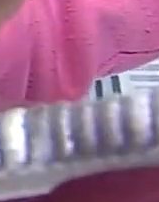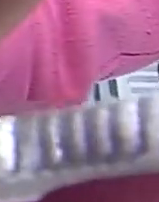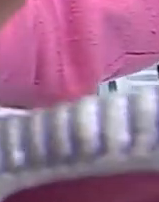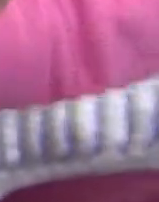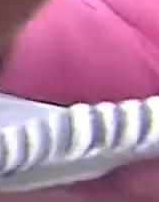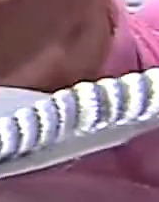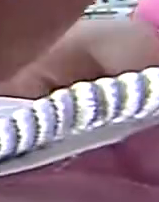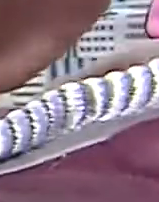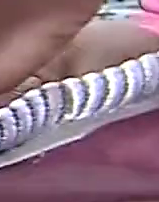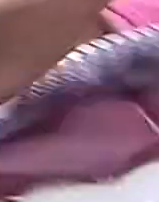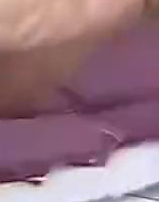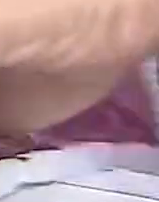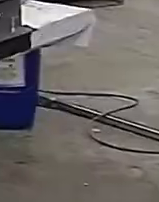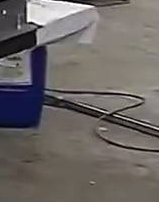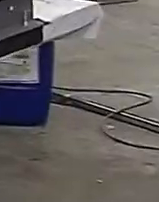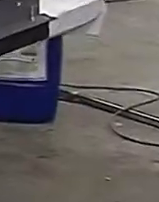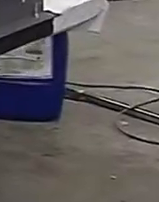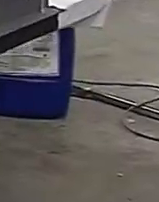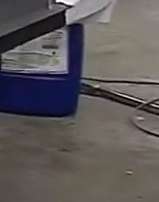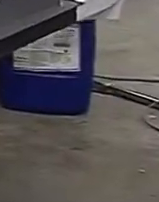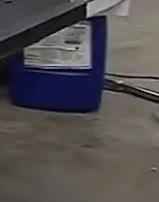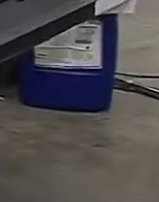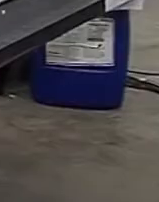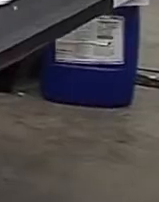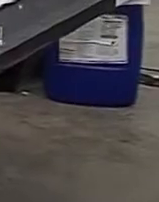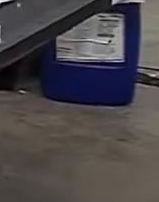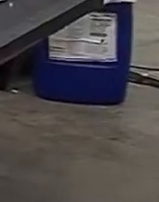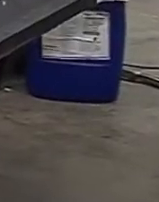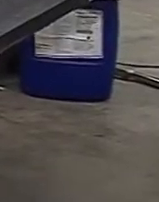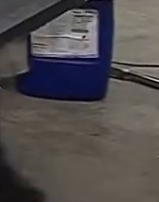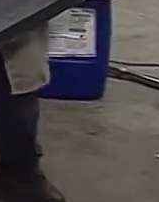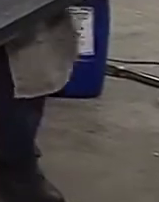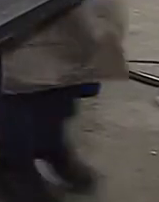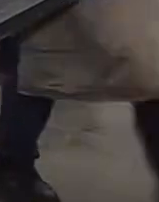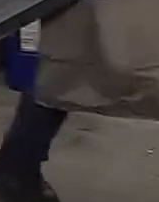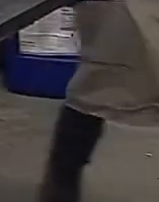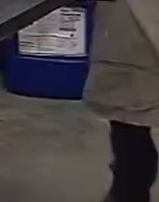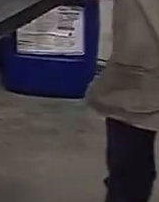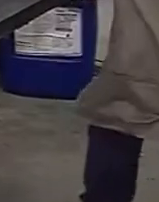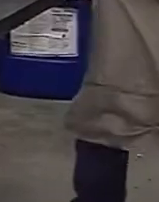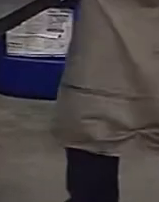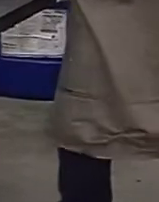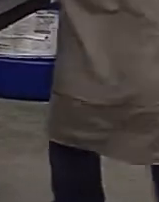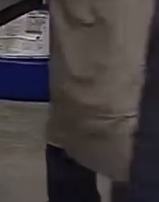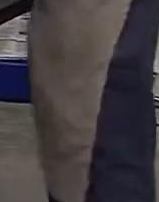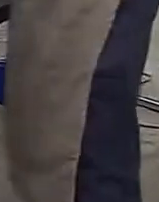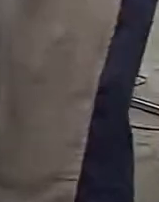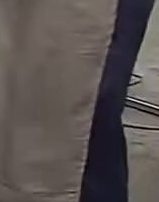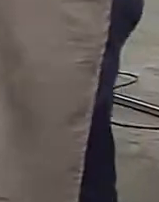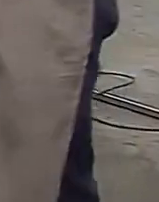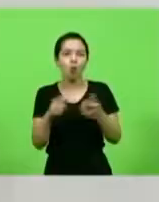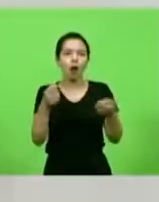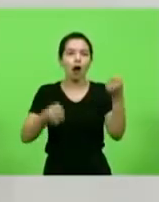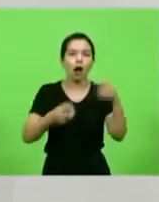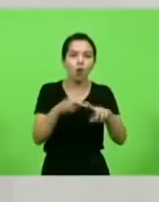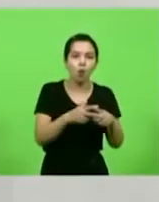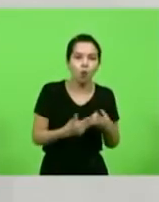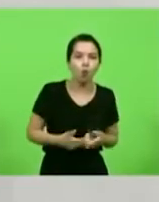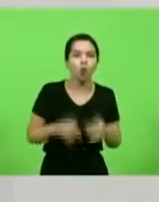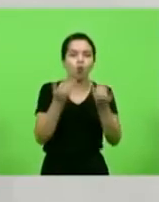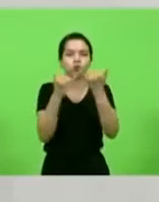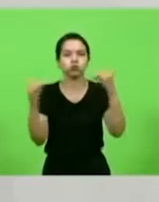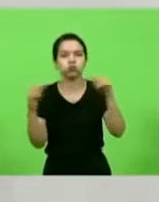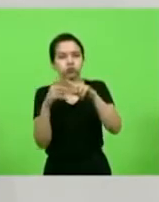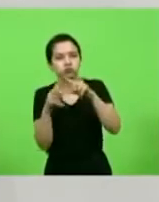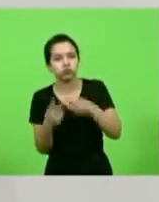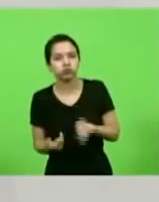microempreendedores catarinenses foi tema de pronunciamento durante a sessão desta quarta-feira dia Trinta e Um de Março o